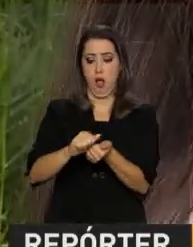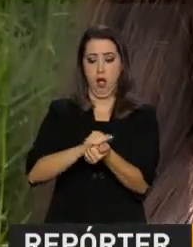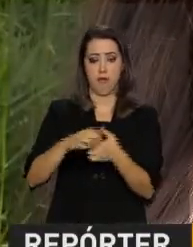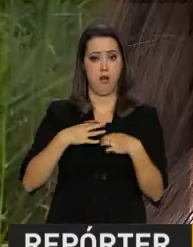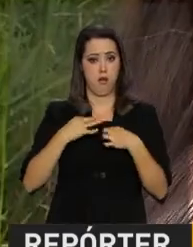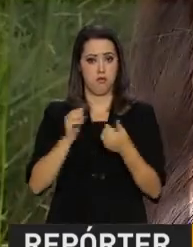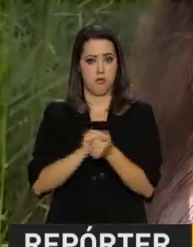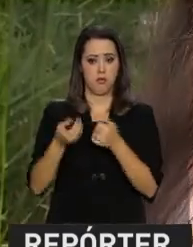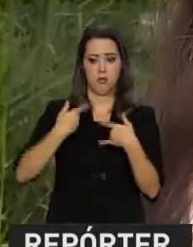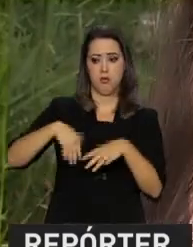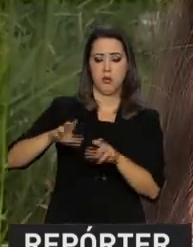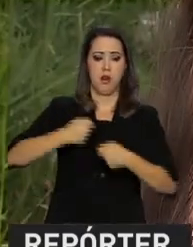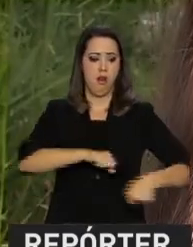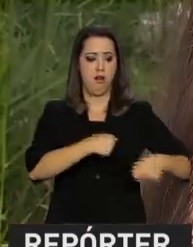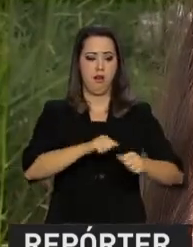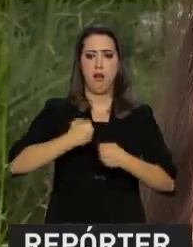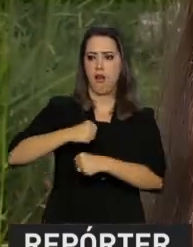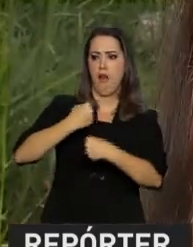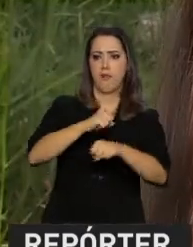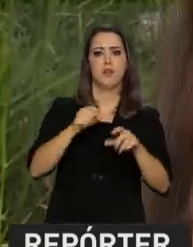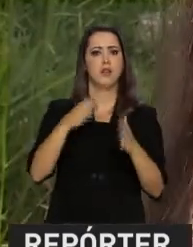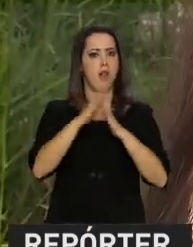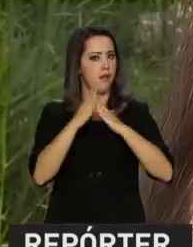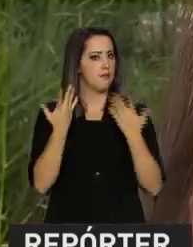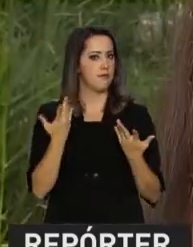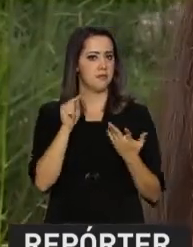gente sempre joga na área para lavar. E a